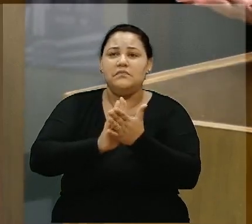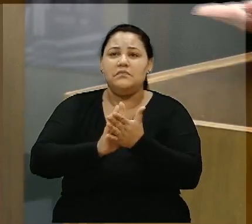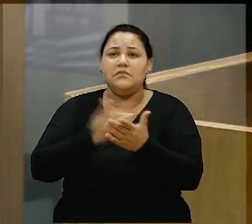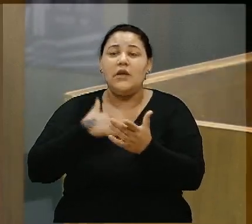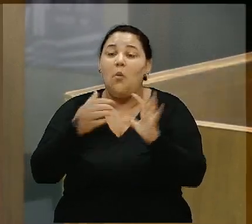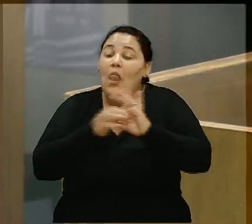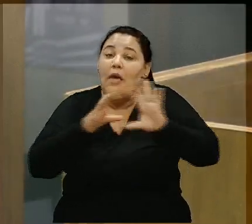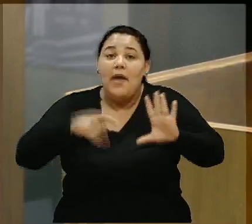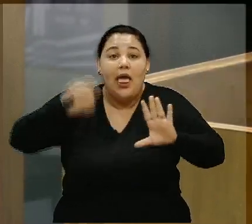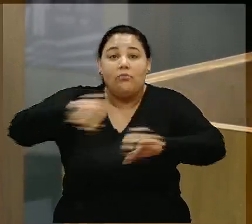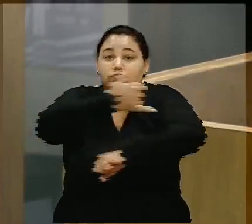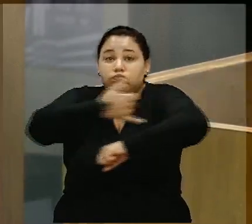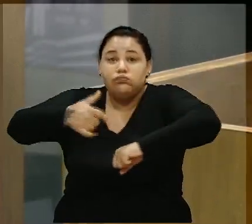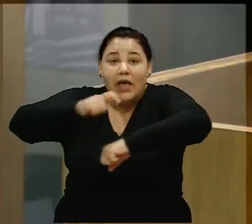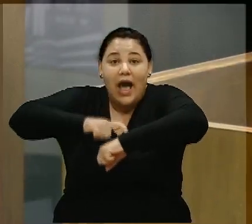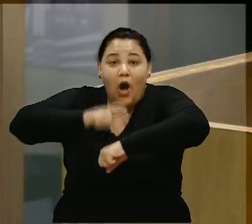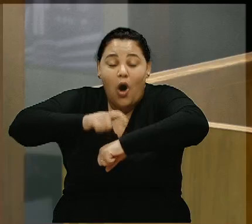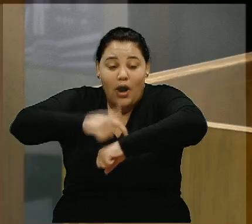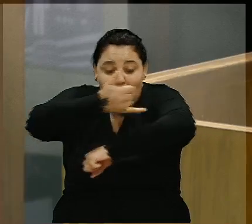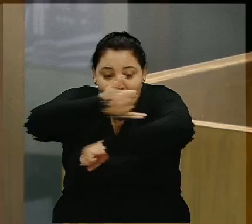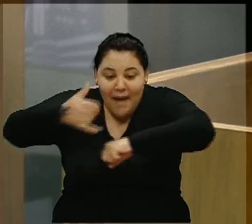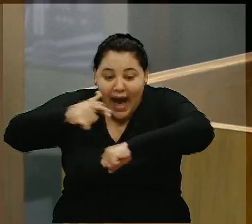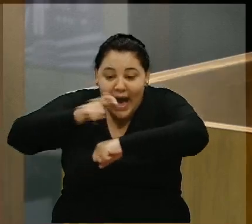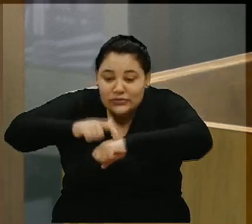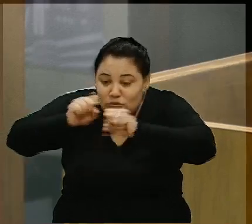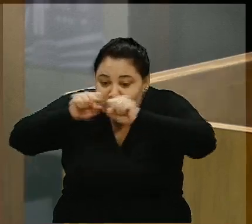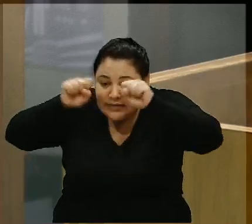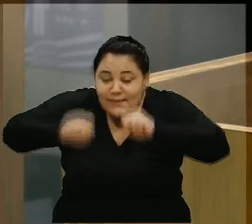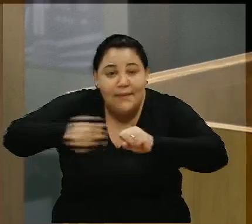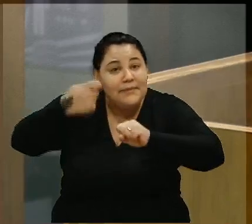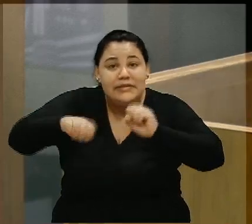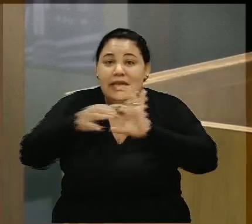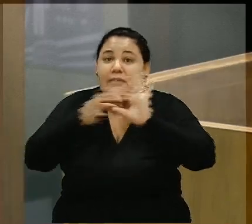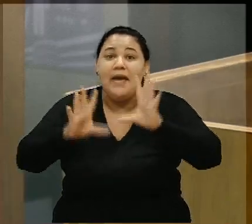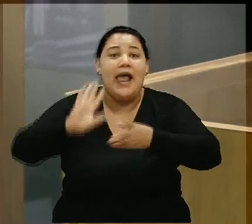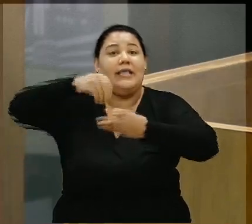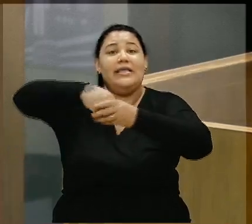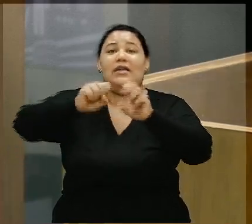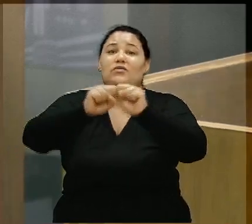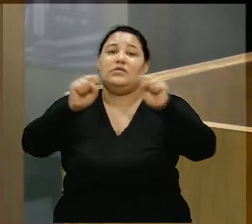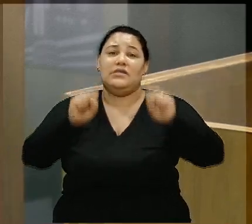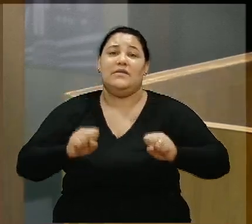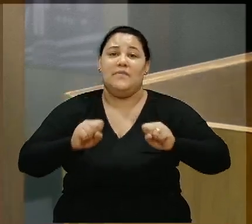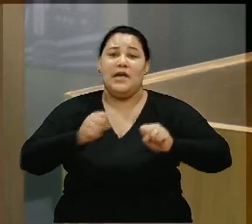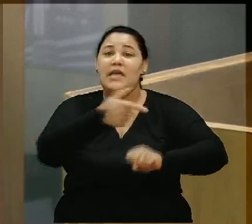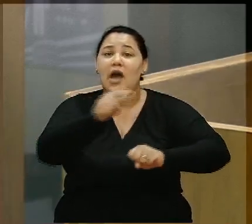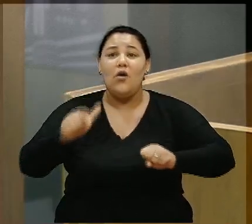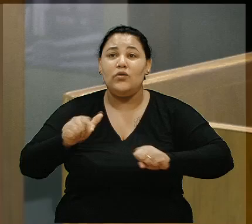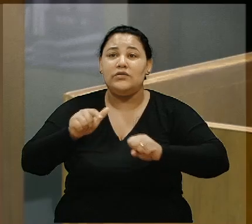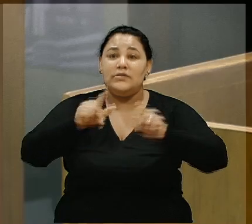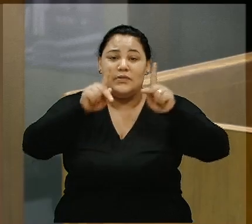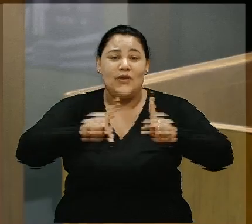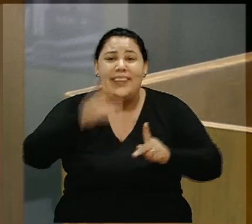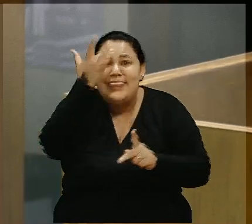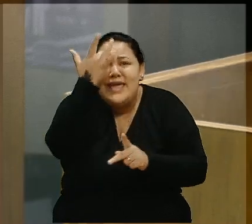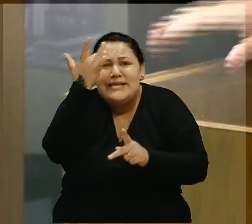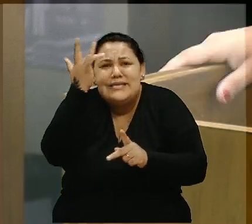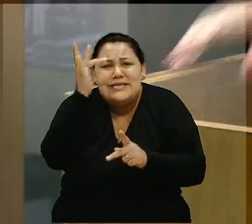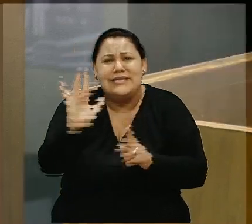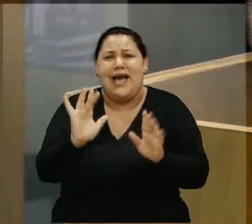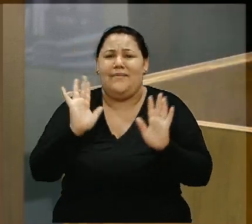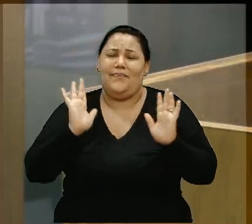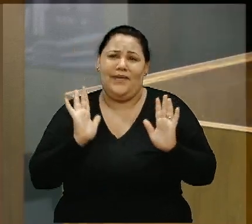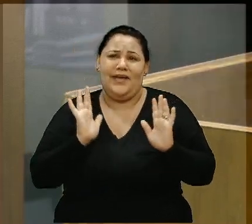eu estou passando, porque é nessa hora que eu estou passando pelo sistema. E as outras pessoas nem sabem que aquilo dali é um sistema de